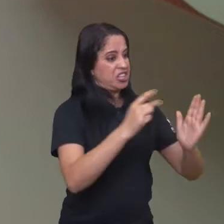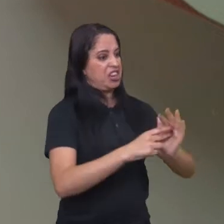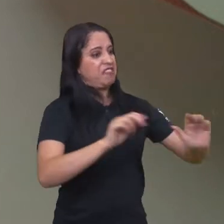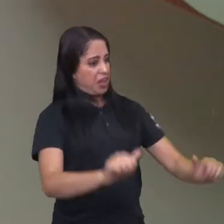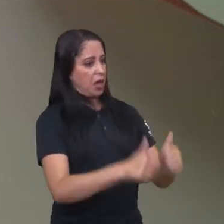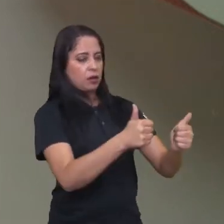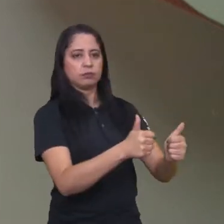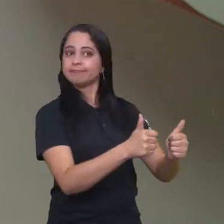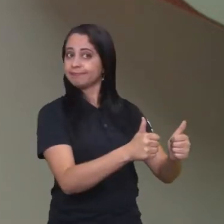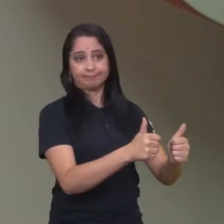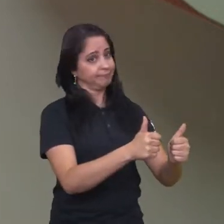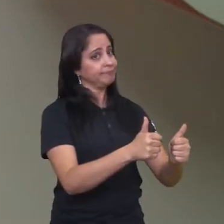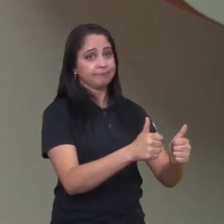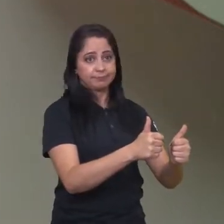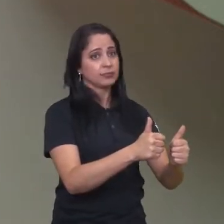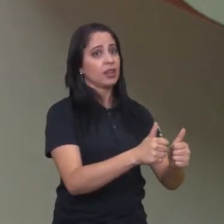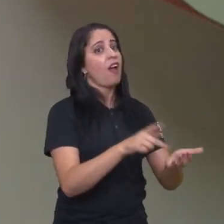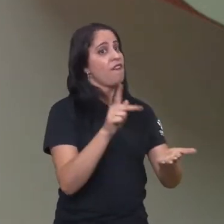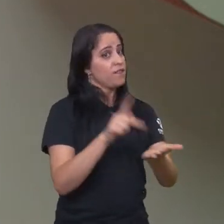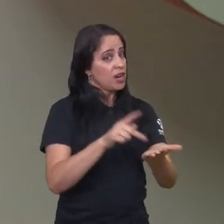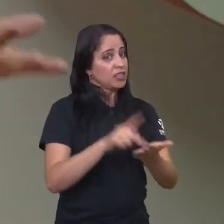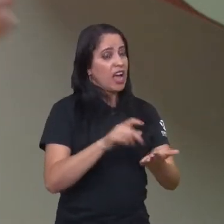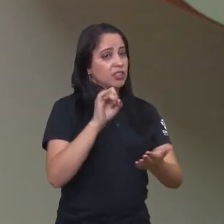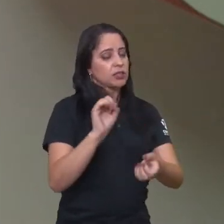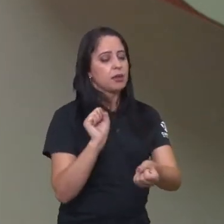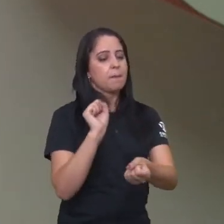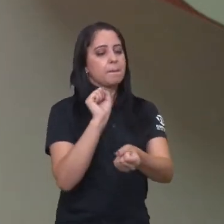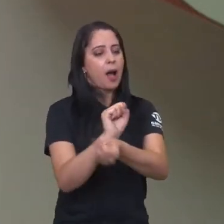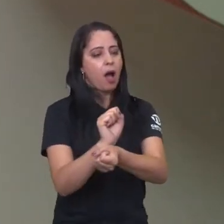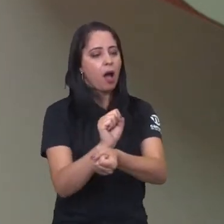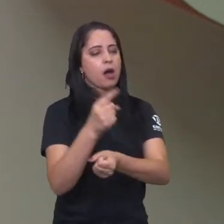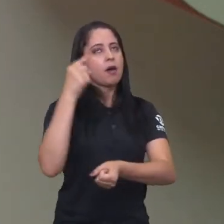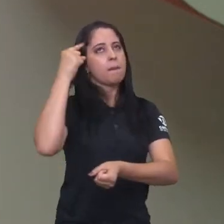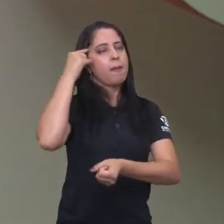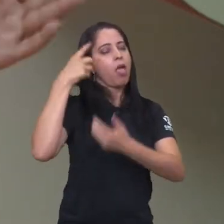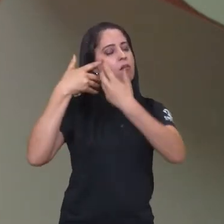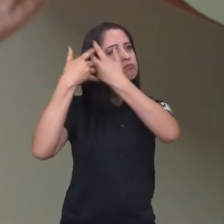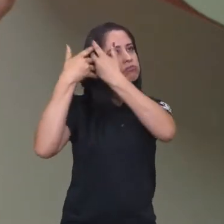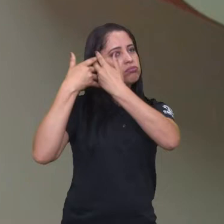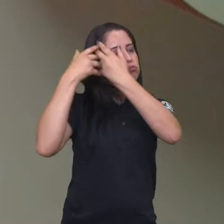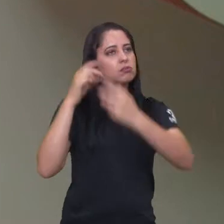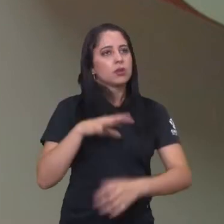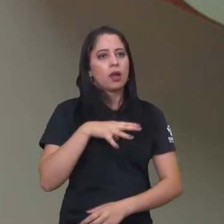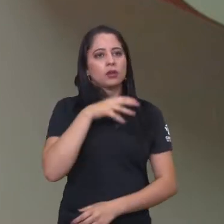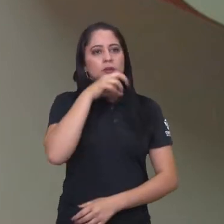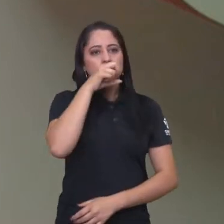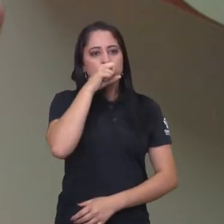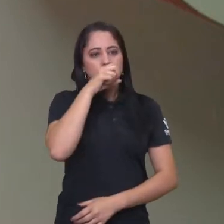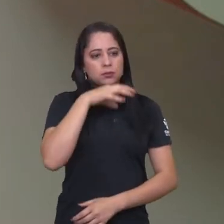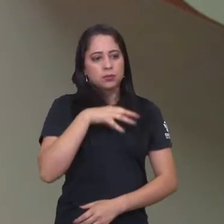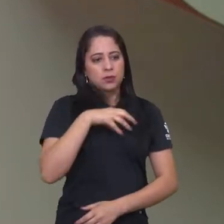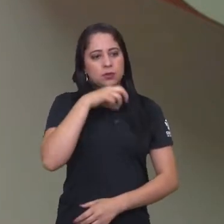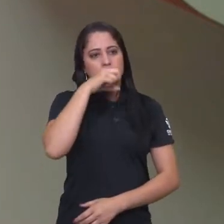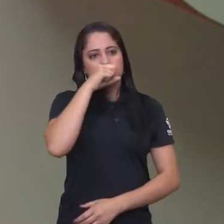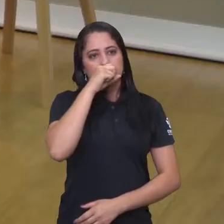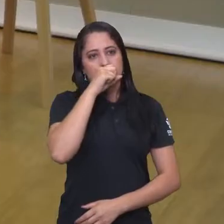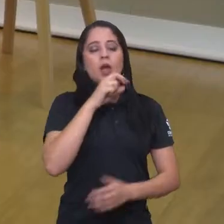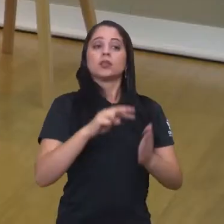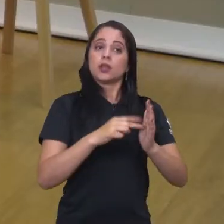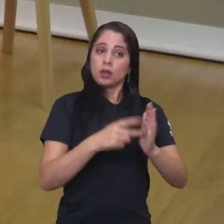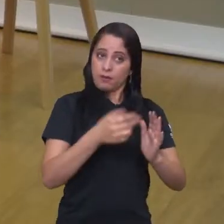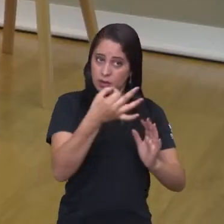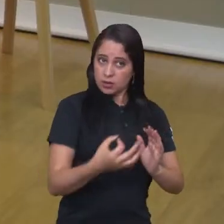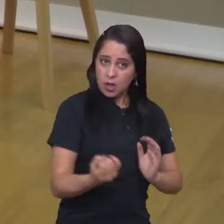mais se ela fizer essas pausas, se ela prestar atenção na respiração. Então as pausas durante o dia são importantes.